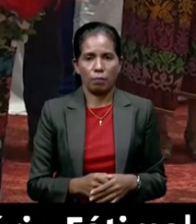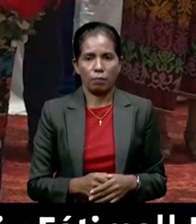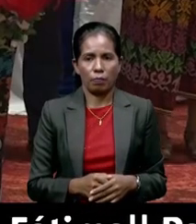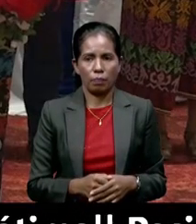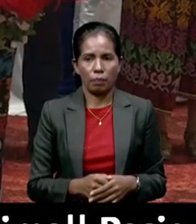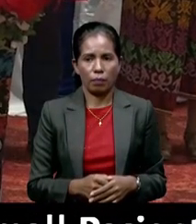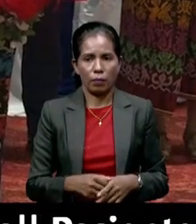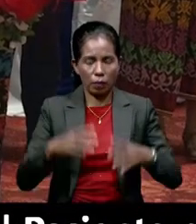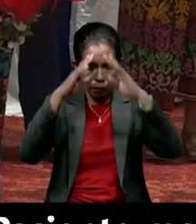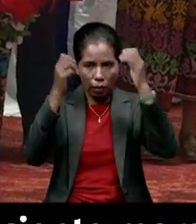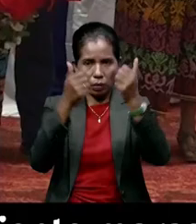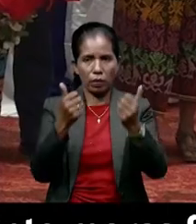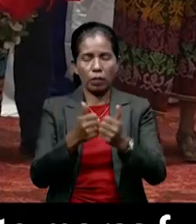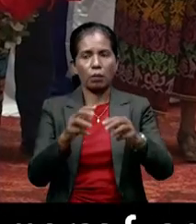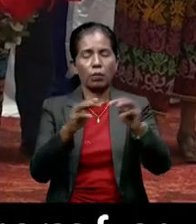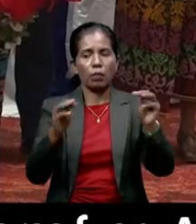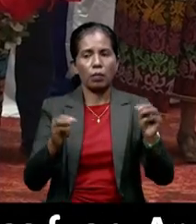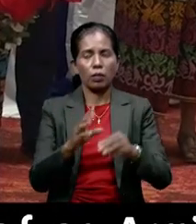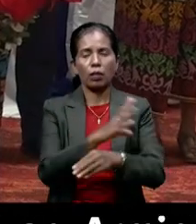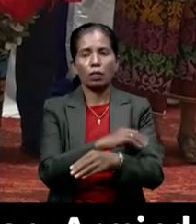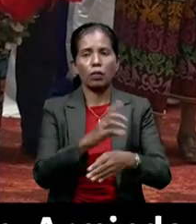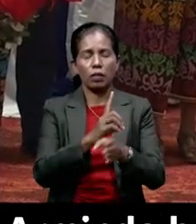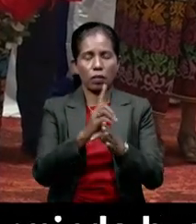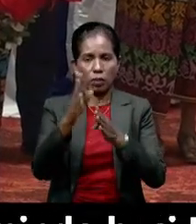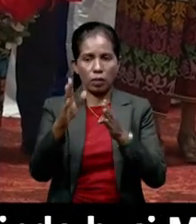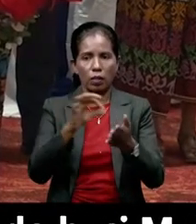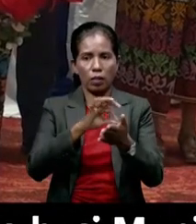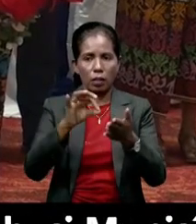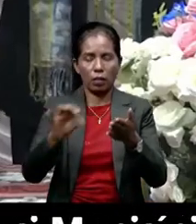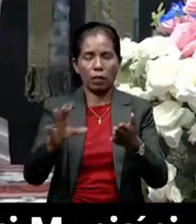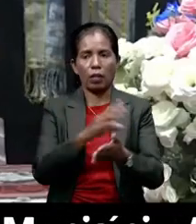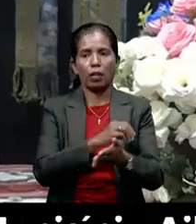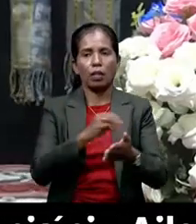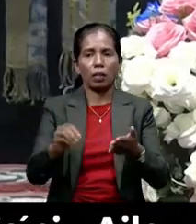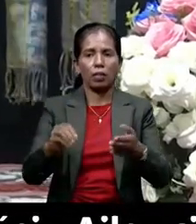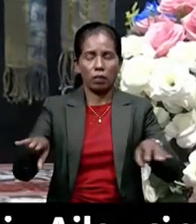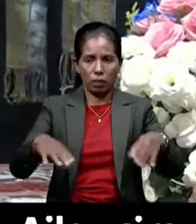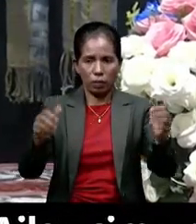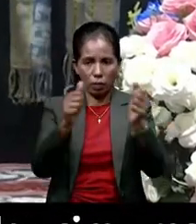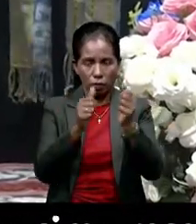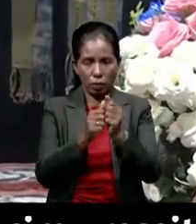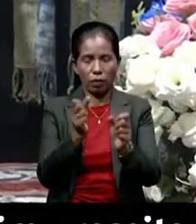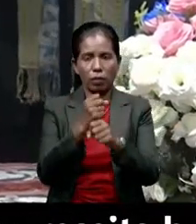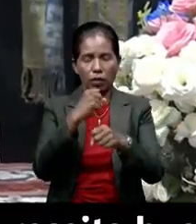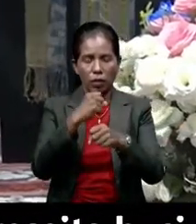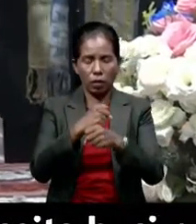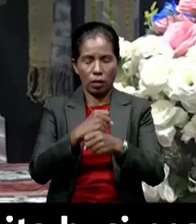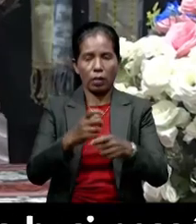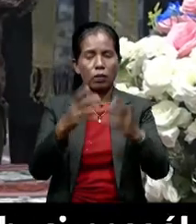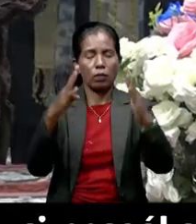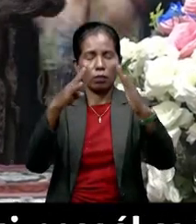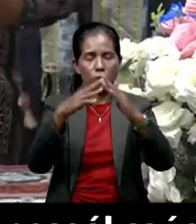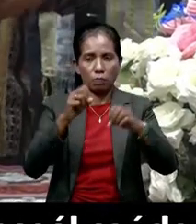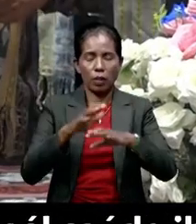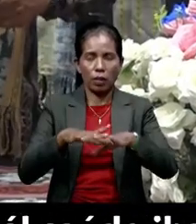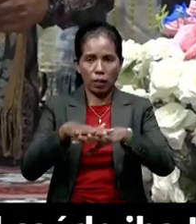Foi na lesne, presidente da Autoridade Raiwa, o diretor Timorei, assina uma nota de entendimento a tu serviço a mútu com o Dihari Museu Tais e Raiwa.